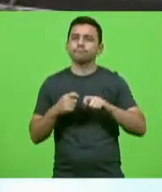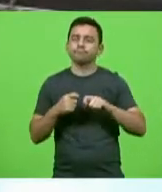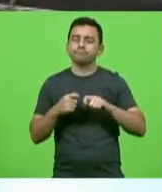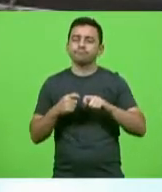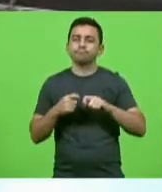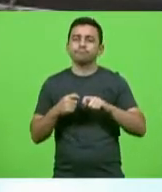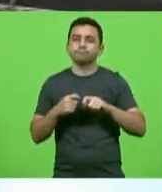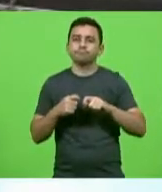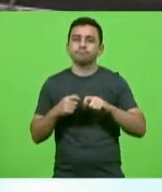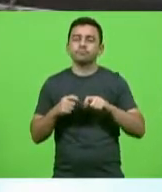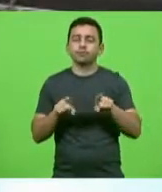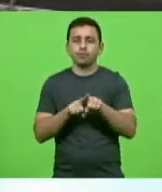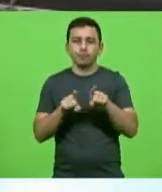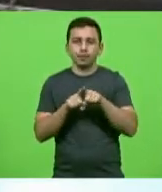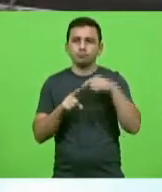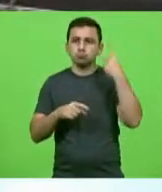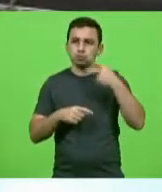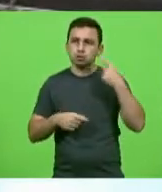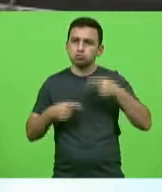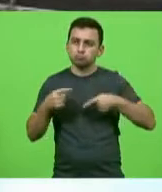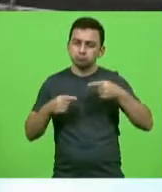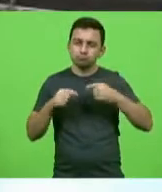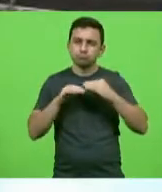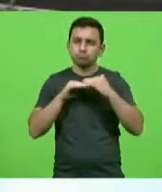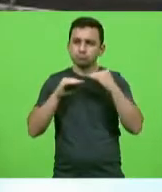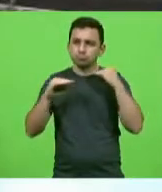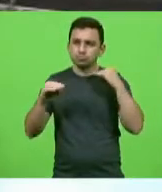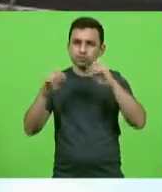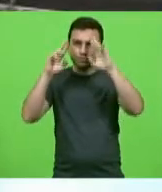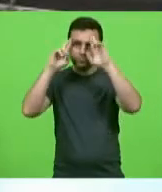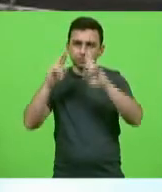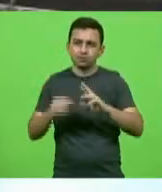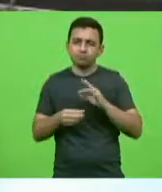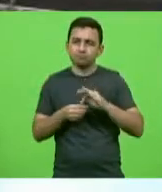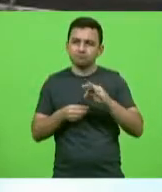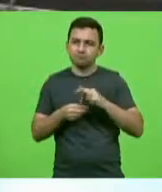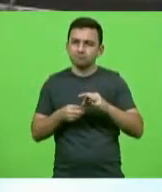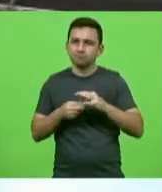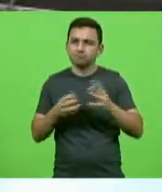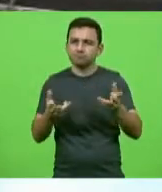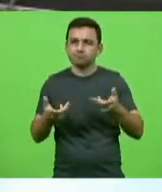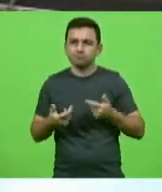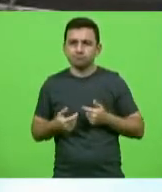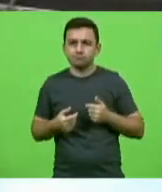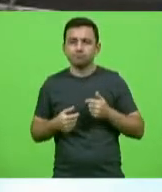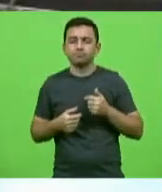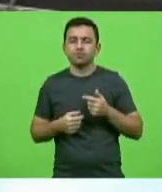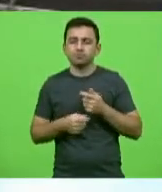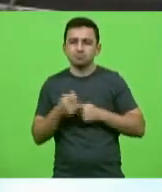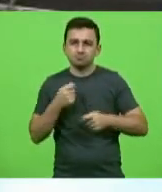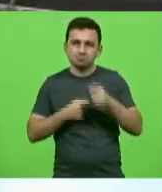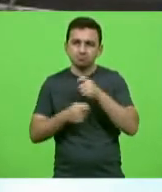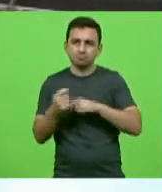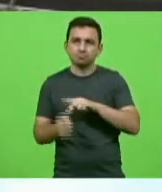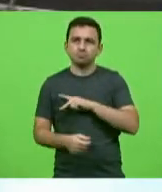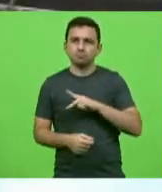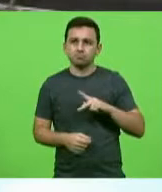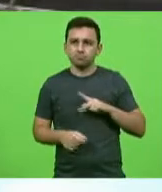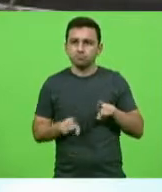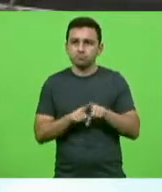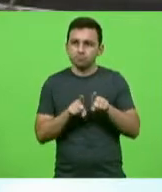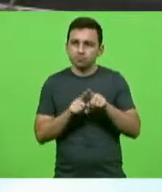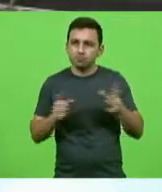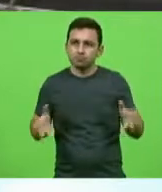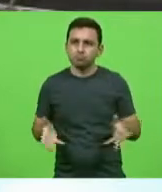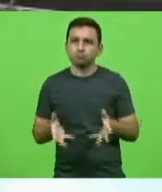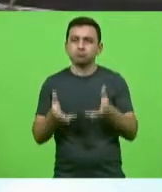estabilidade política, do respeito às instituições, da eficiência da administração pública, da exaltação